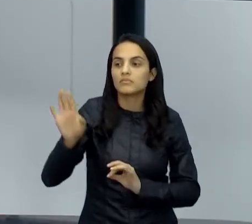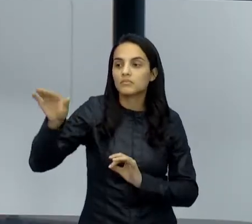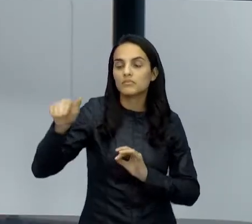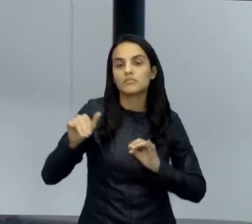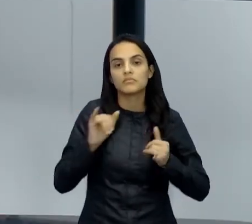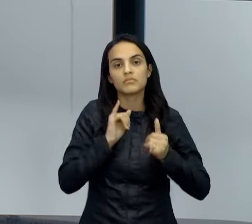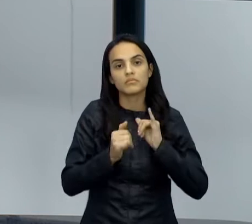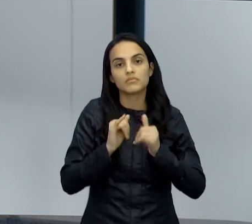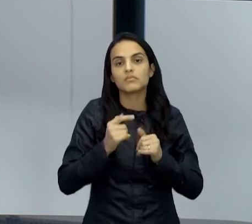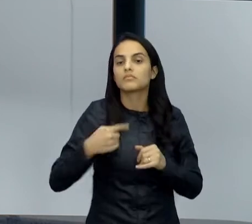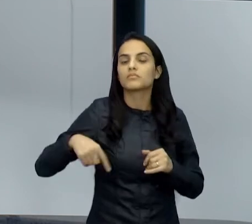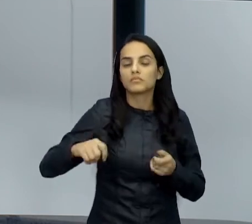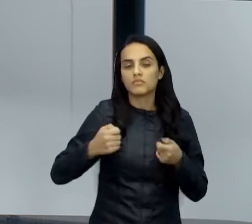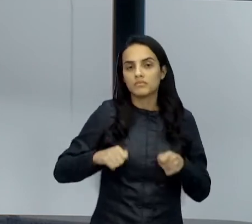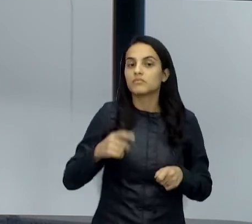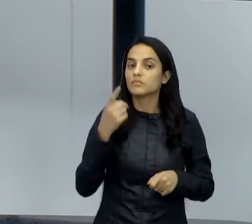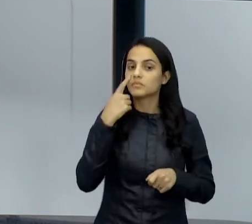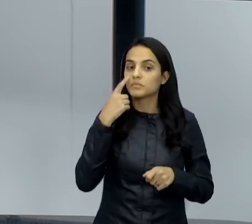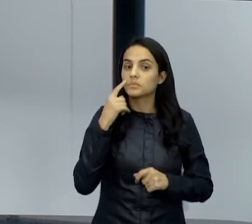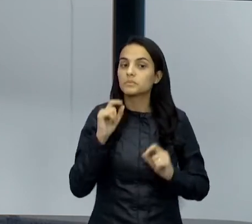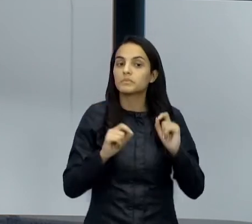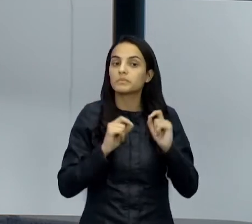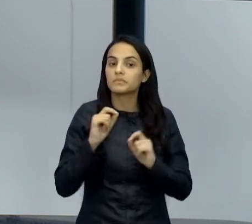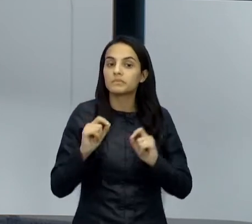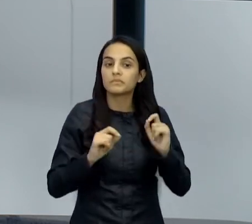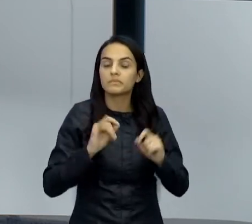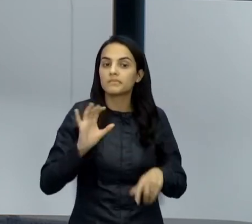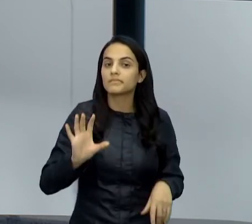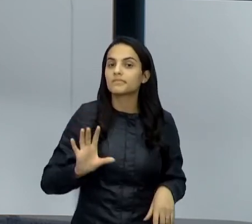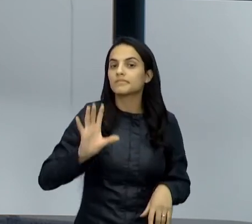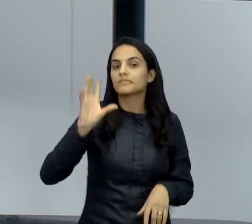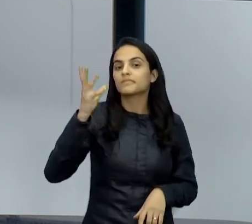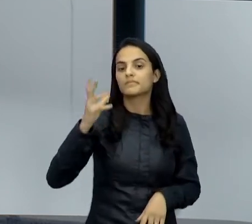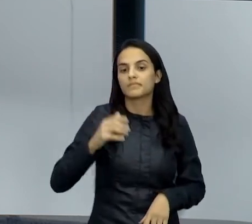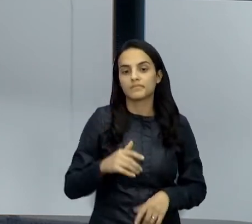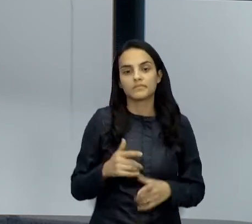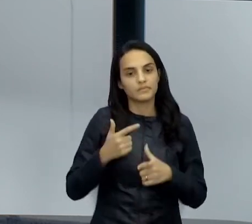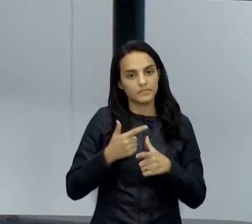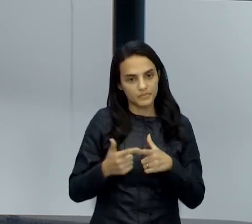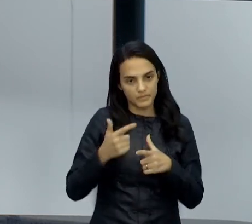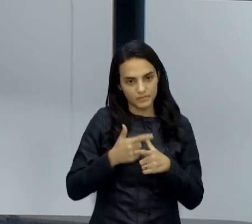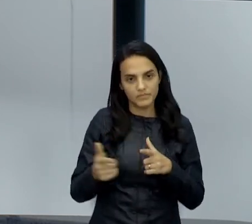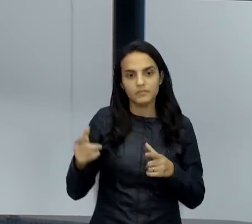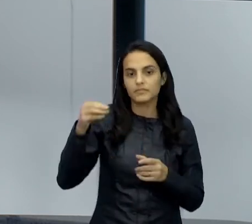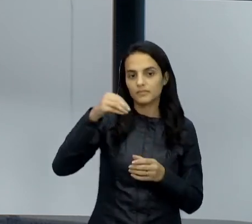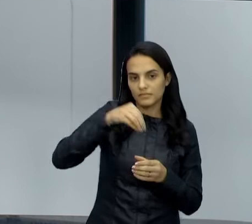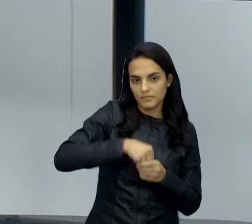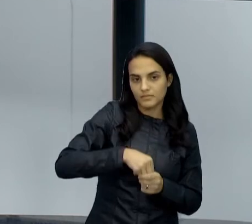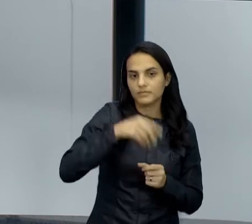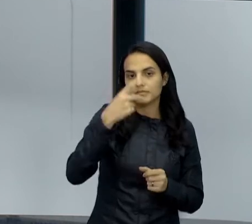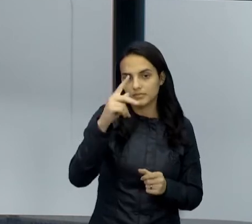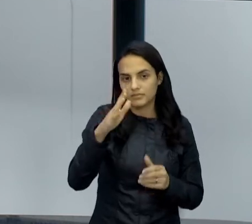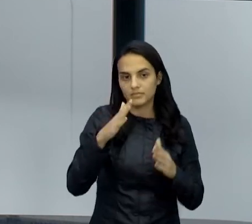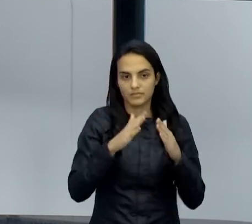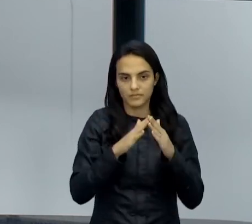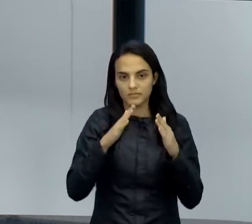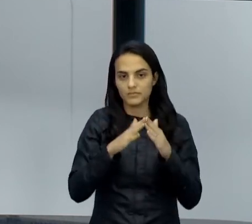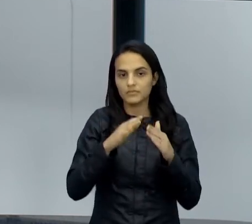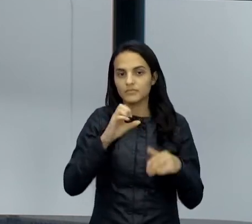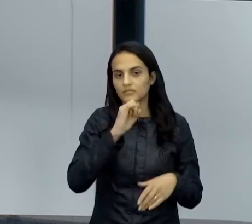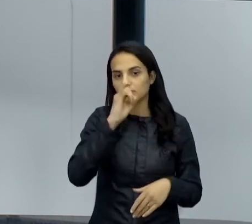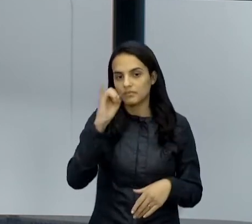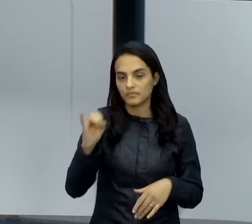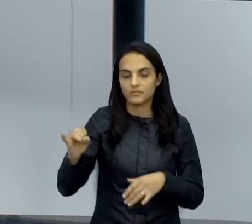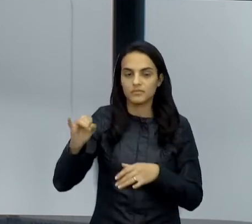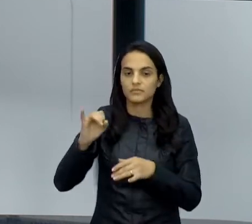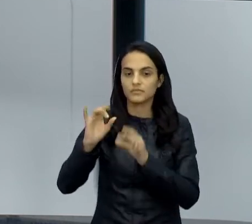gente tem que averiguar o que será que aconteceu. Então, o problema está dentro da sua casa, tá bom? Se o